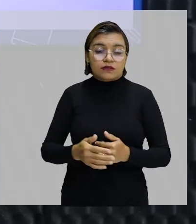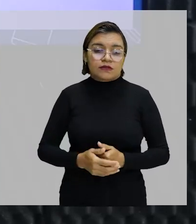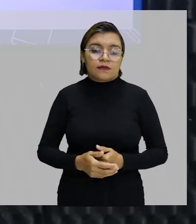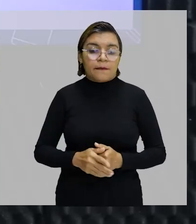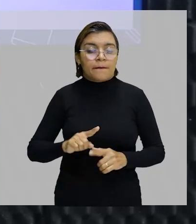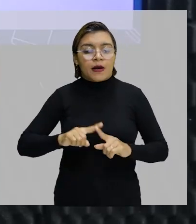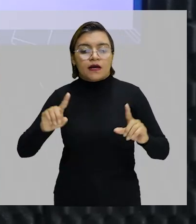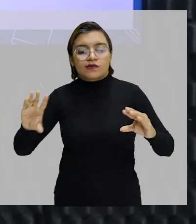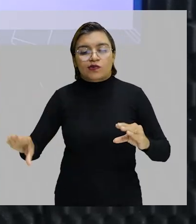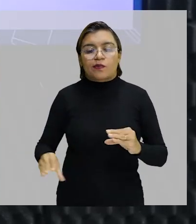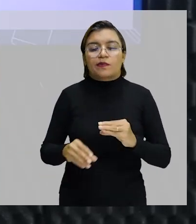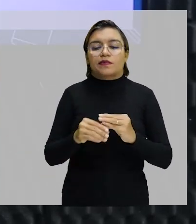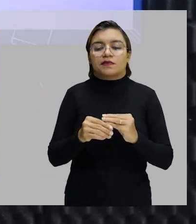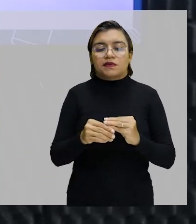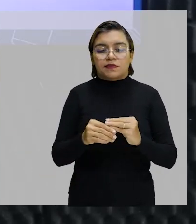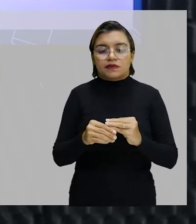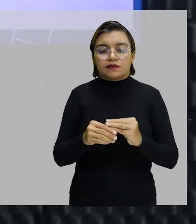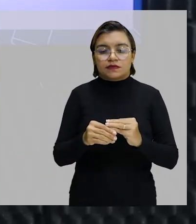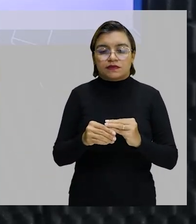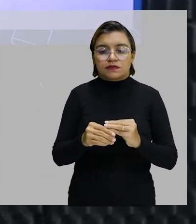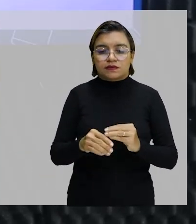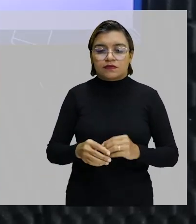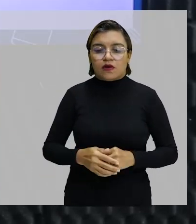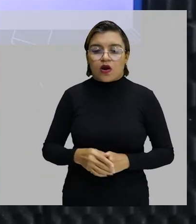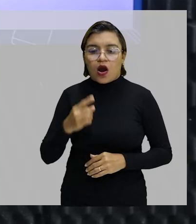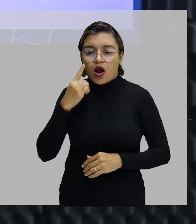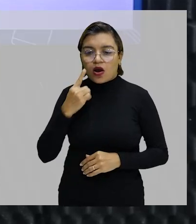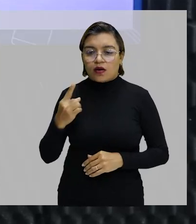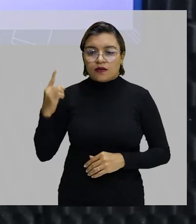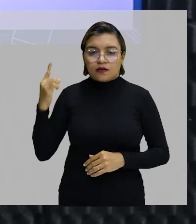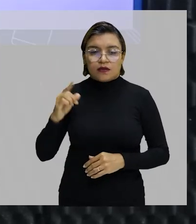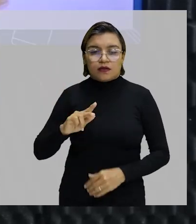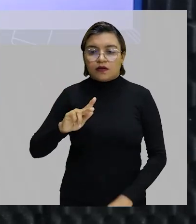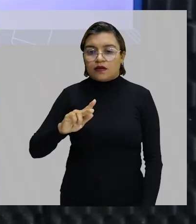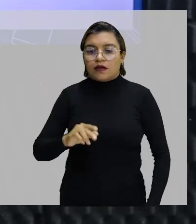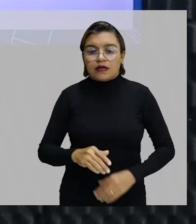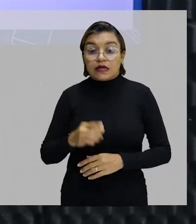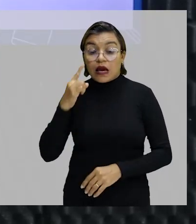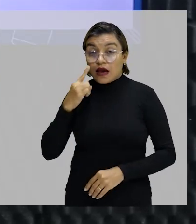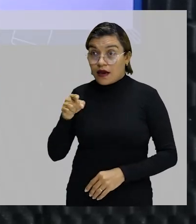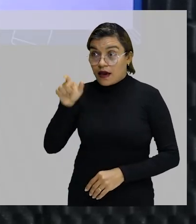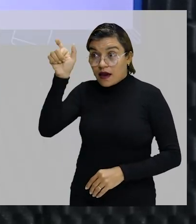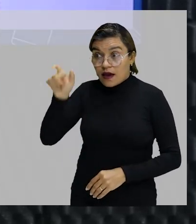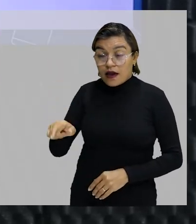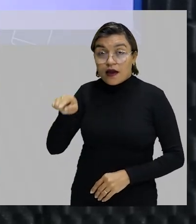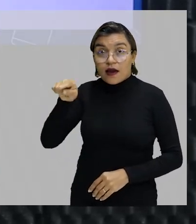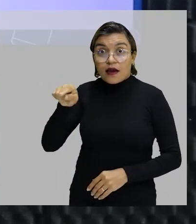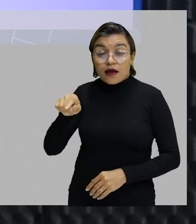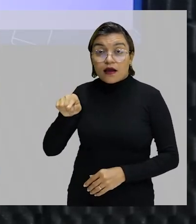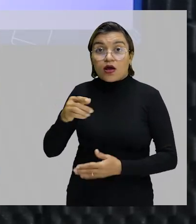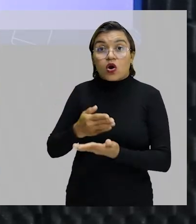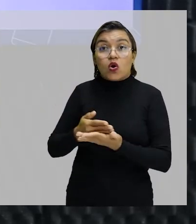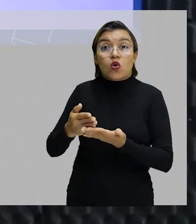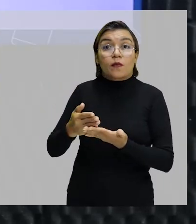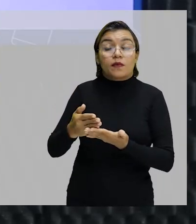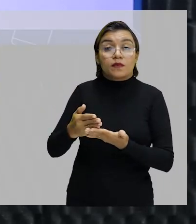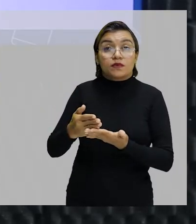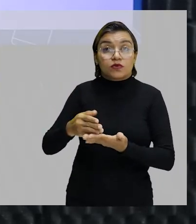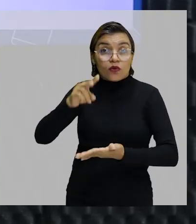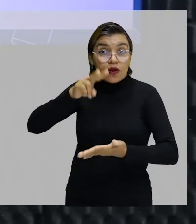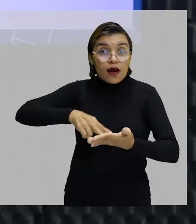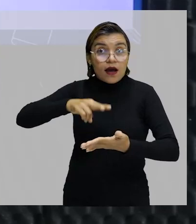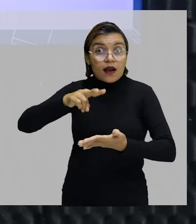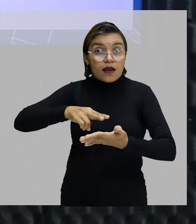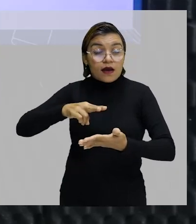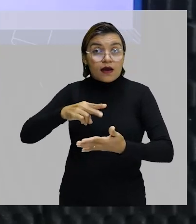Eu coloquei entre parênteses. She started 2 hours ago. Ela começou a ler esses livros há 2 horas